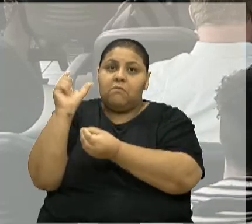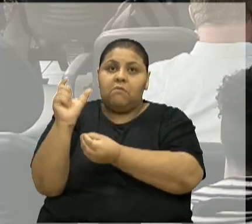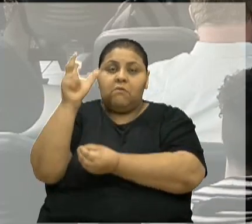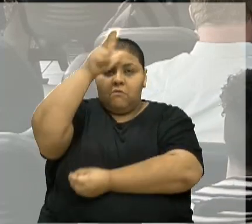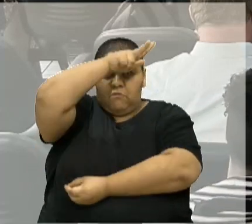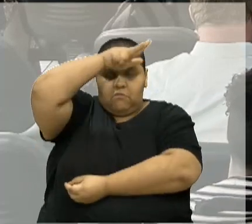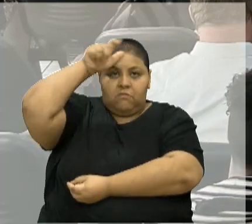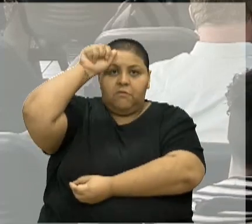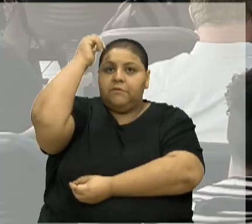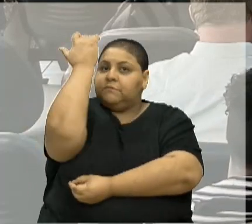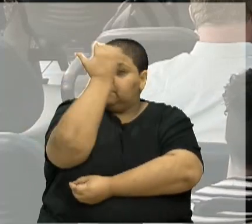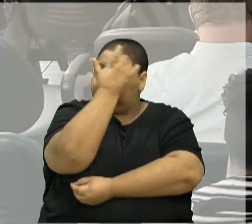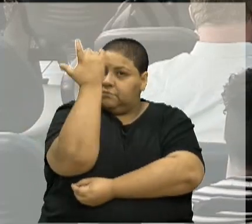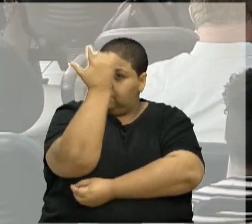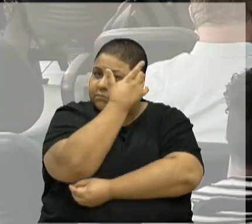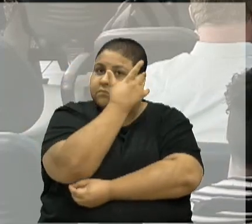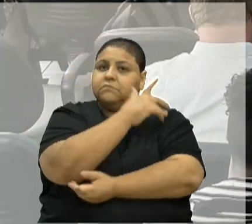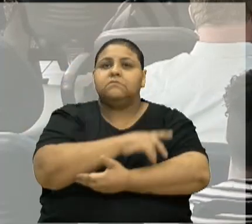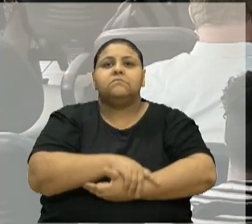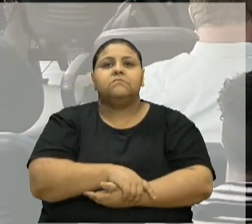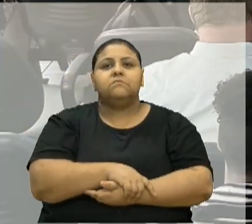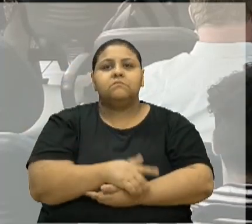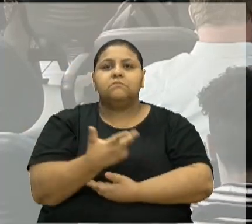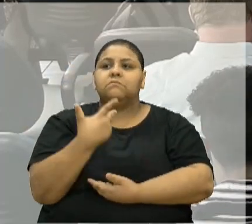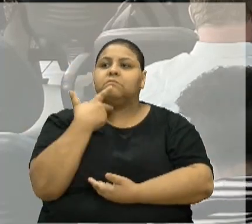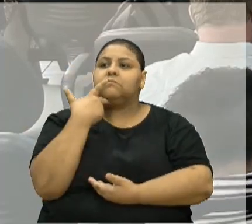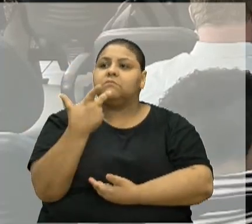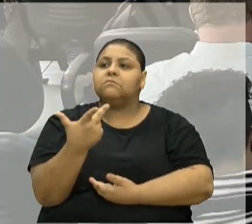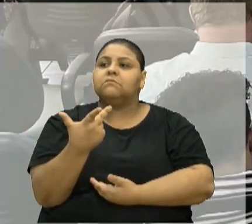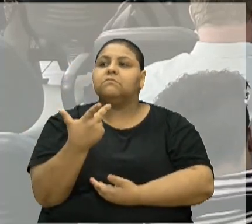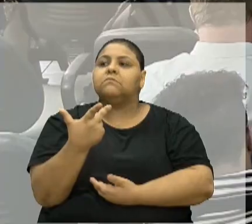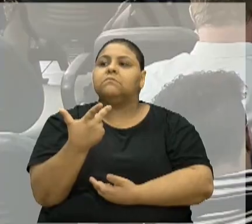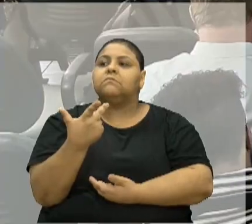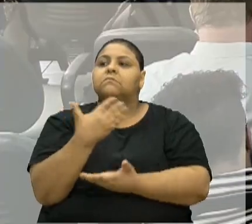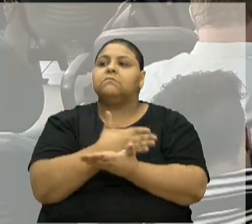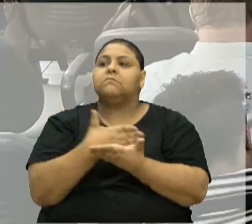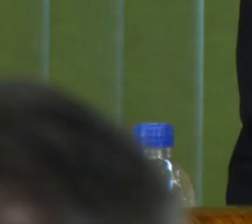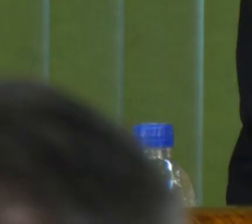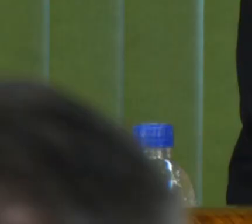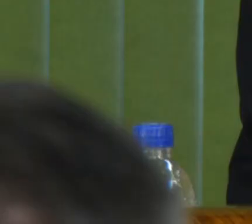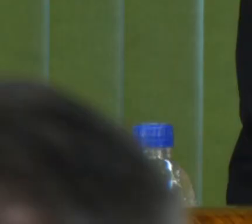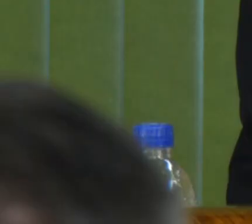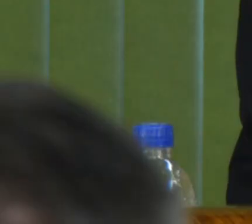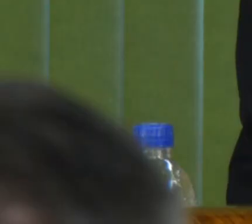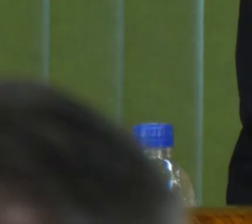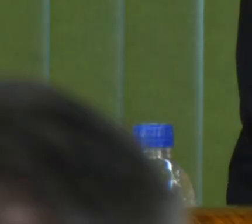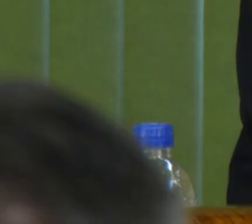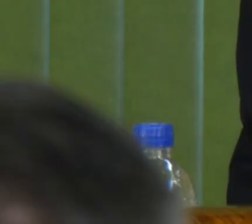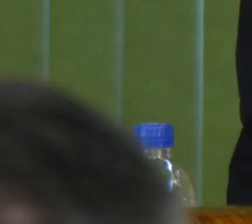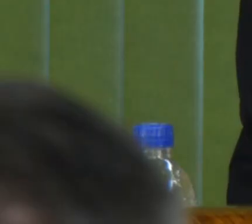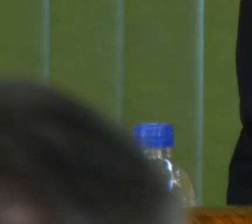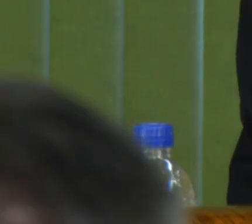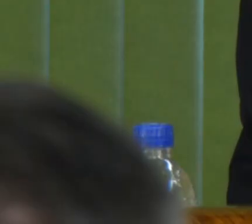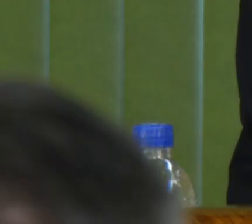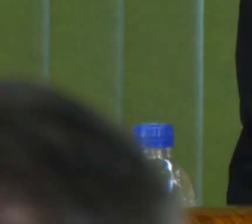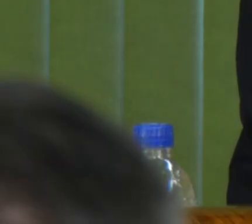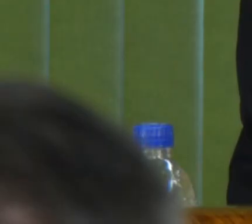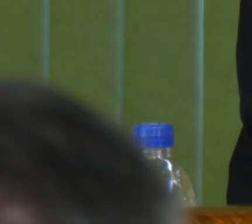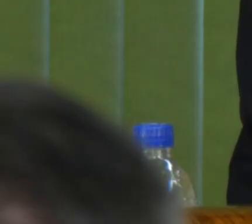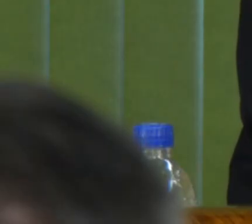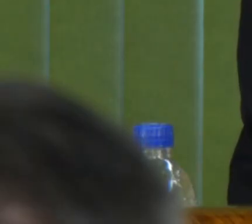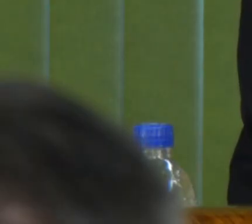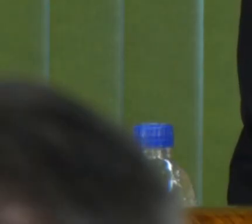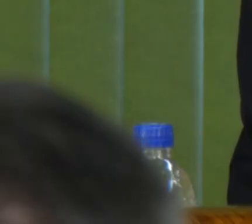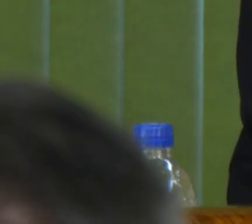para vereadores, comunidade e parlamentares que assumem mandatos a partir do ano que vem. O orçamento previsto para o próximo ano